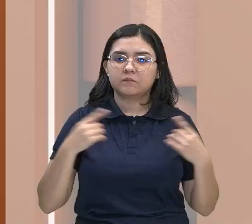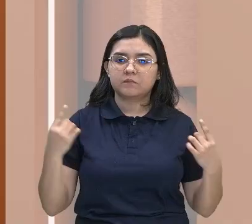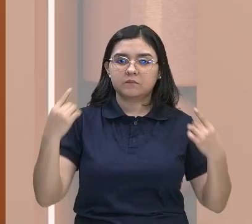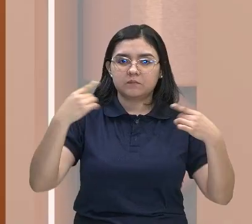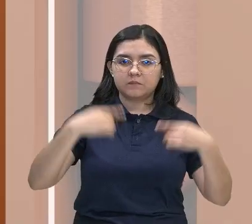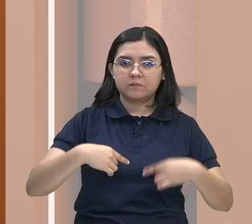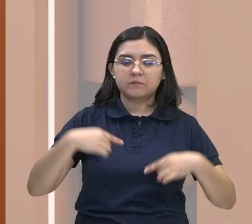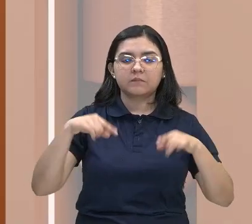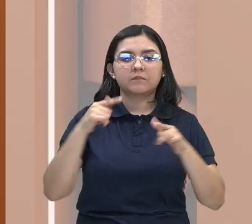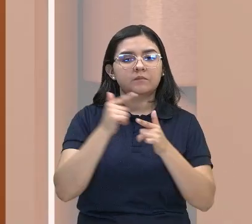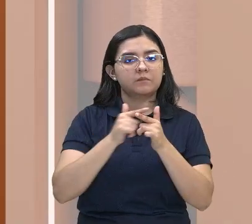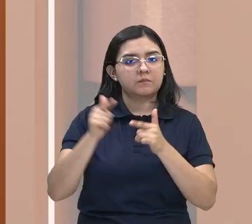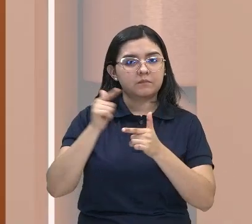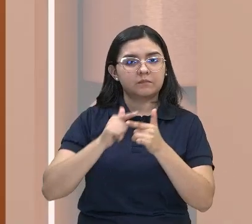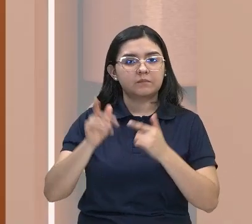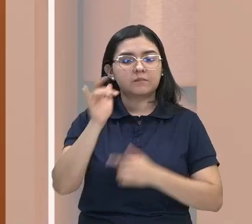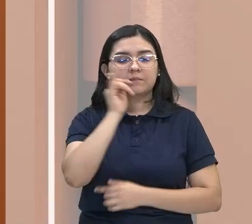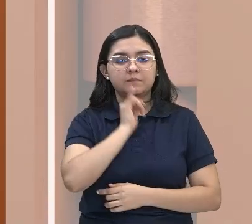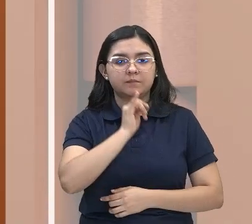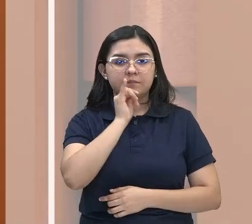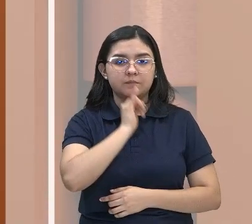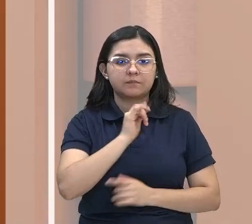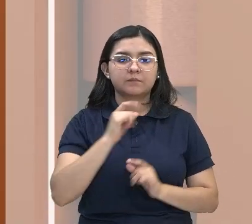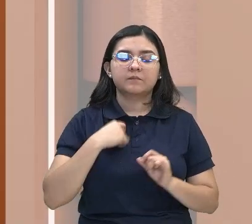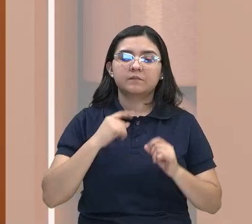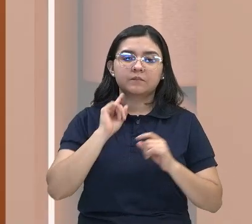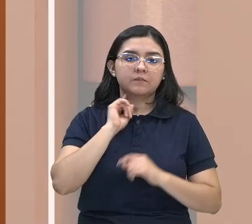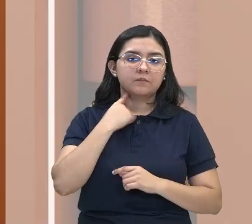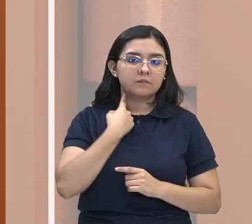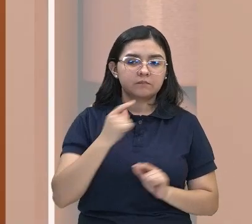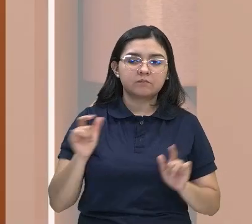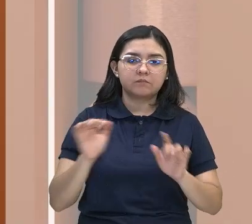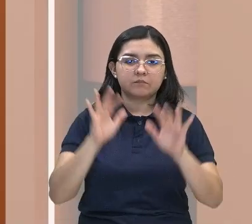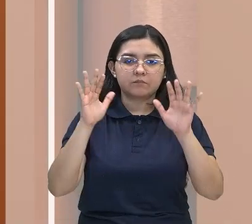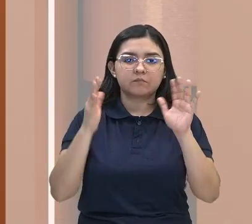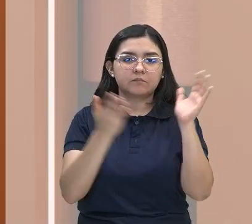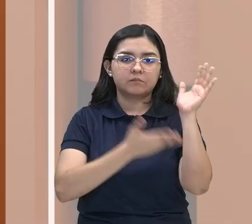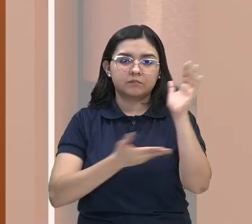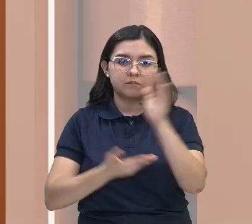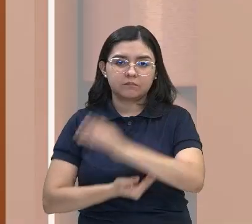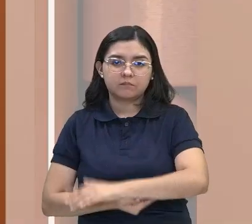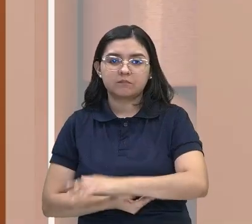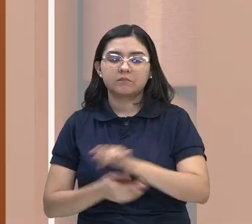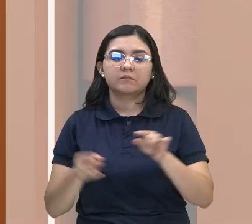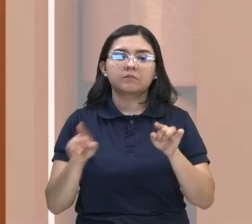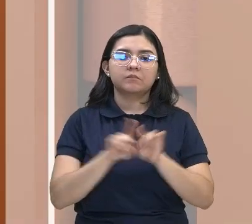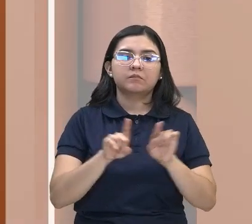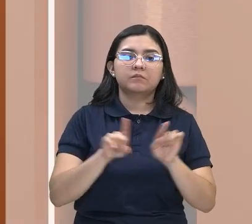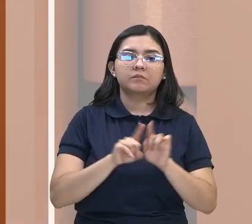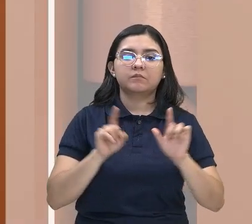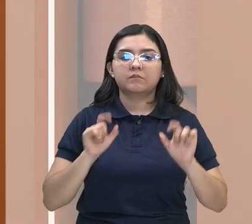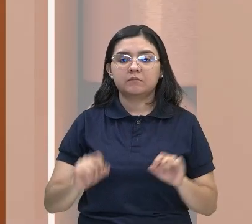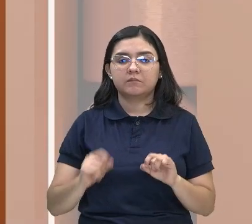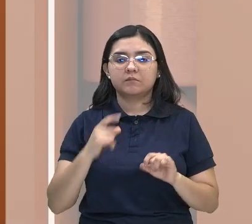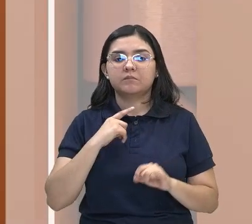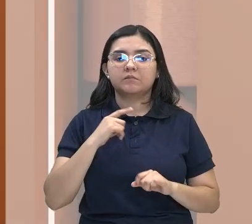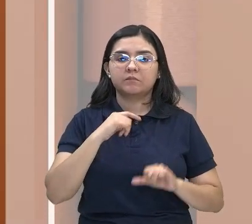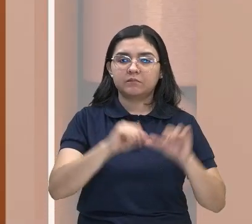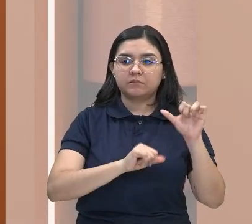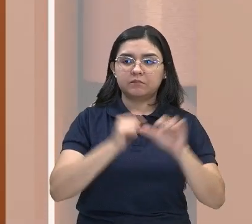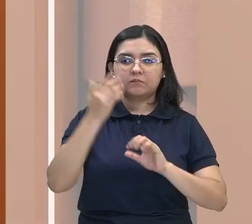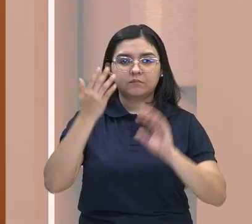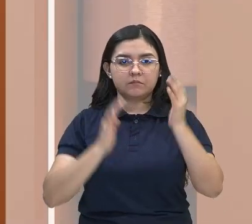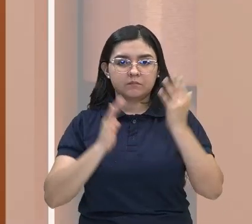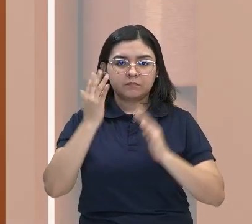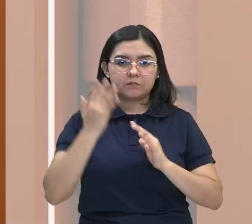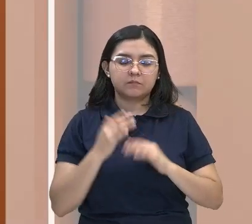em problemas como, por exemplo, a poluição, desmatamento e culminando com mudanças